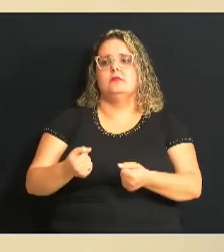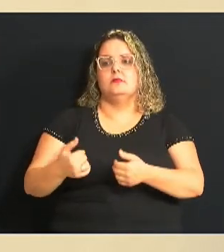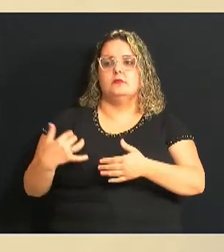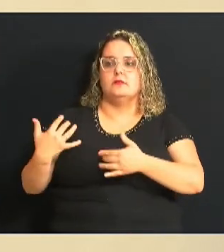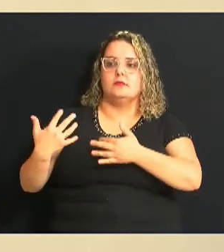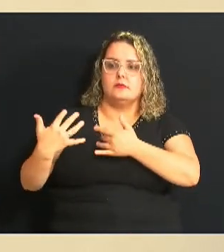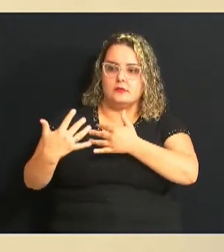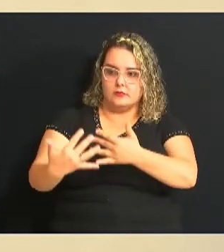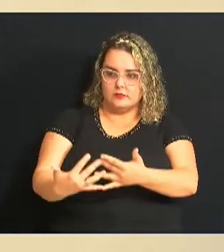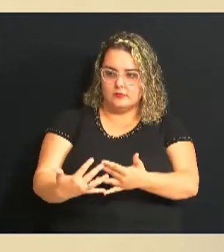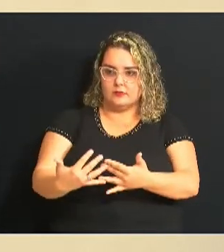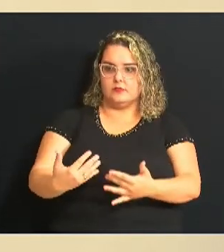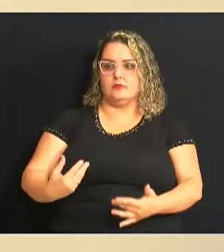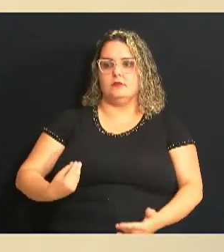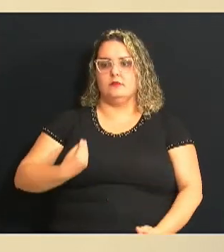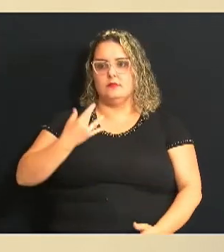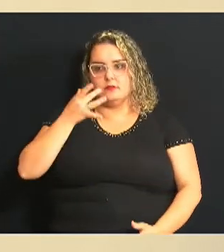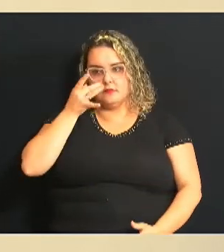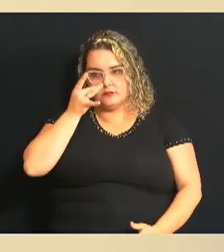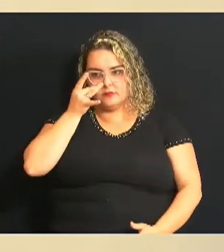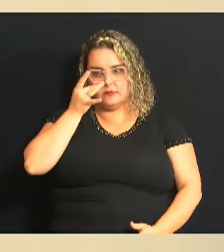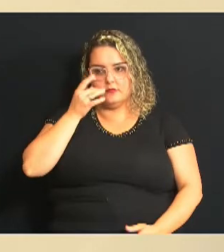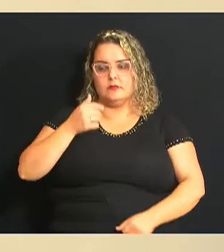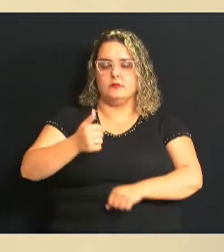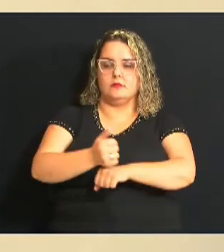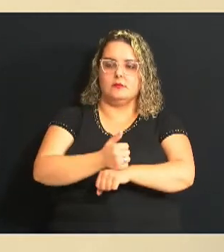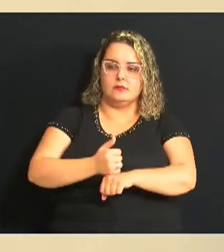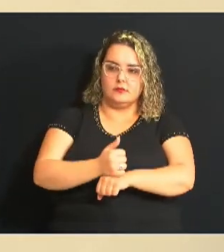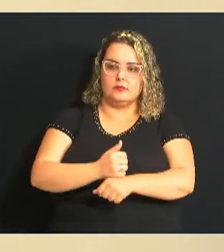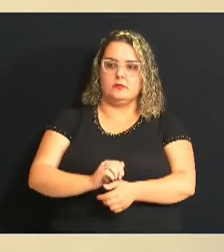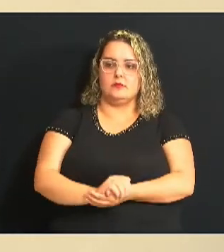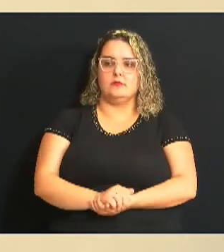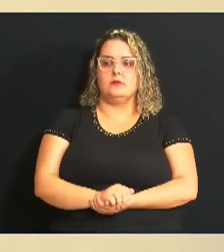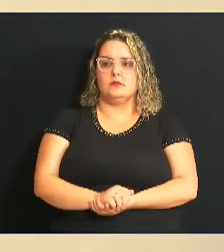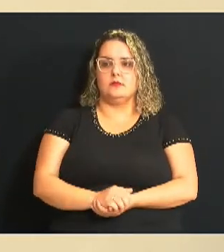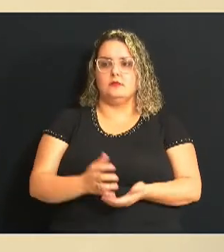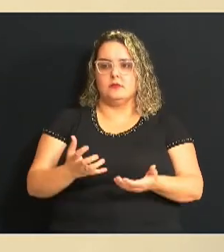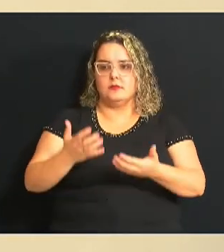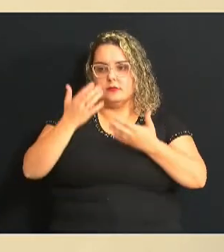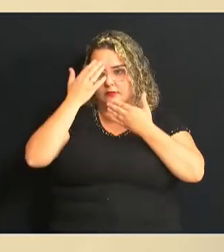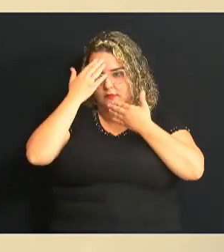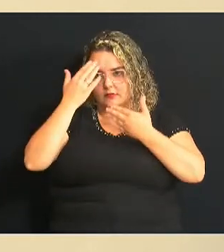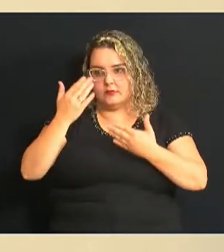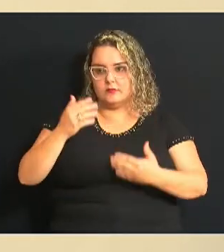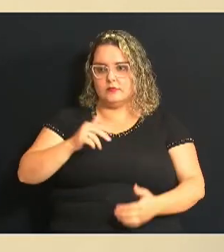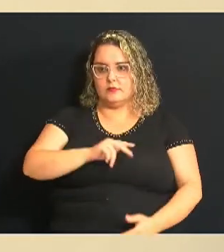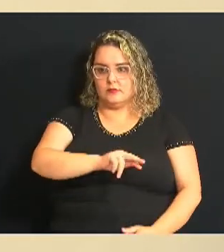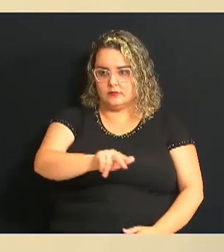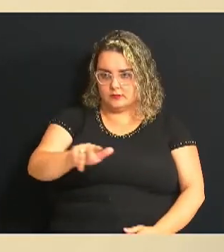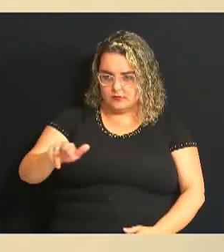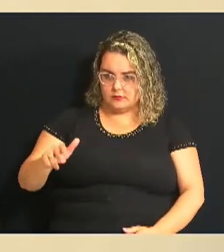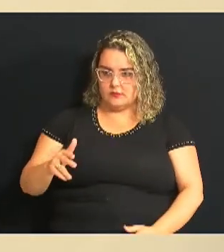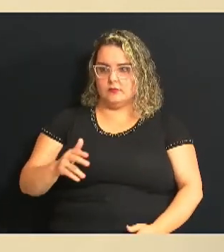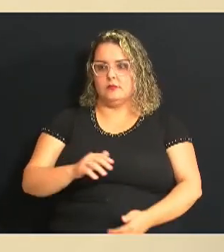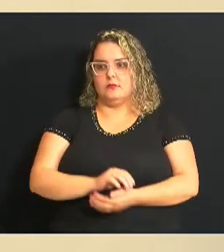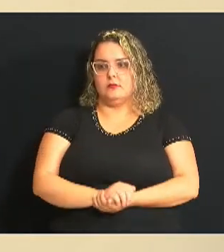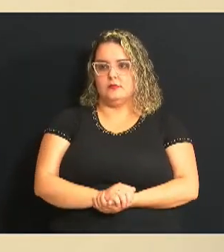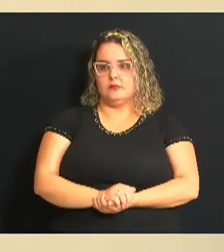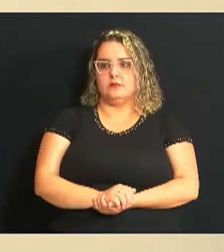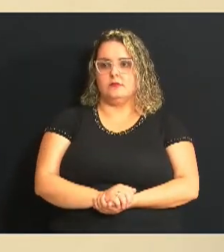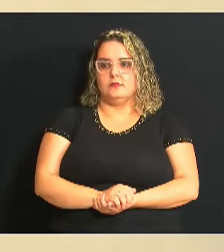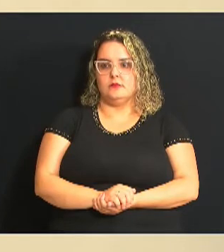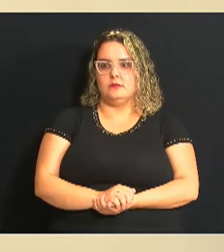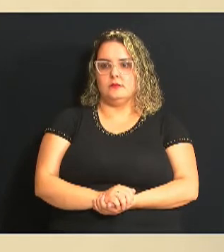trajetória pessoal e profissional. Também quero agradecer aos meus irmãos, né, de sangue, né, o Ângelo